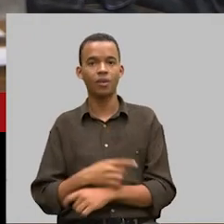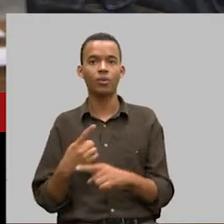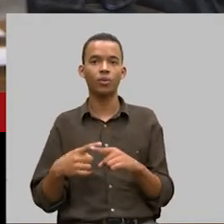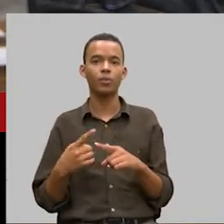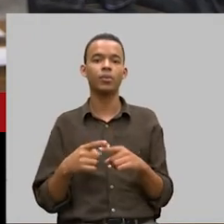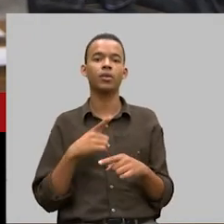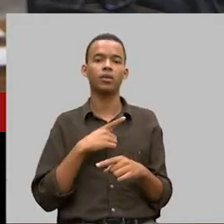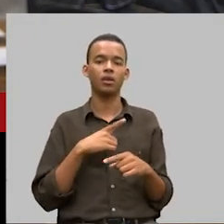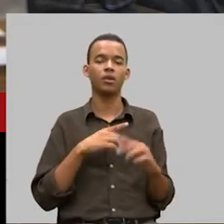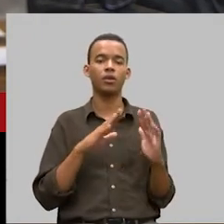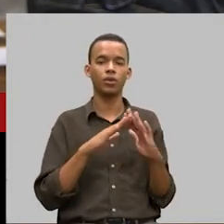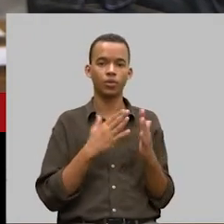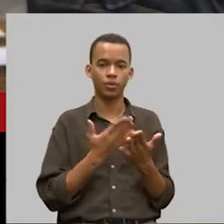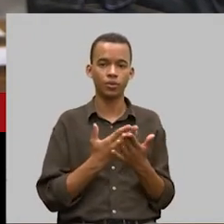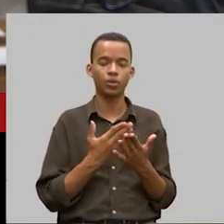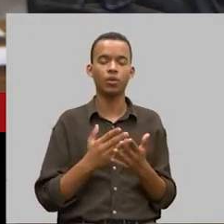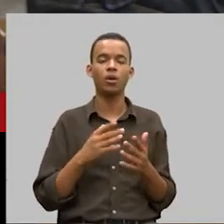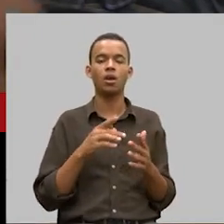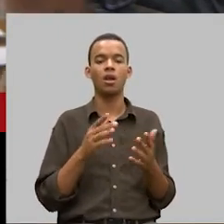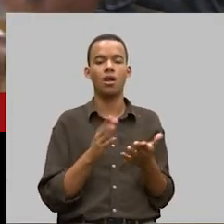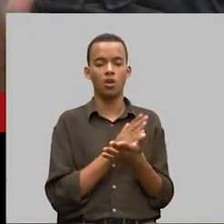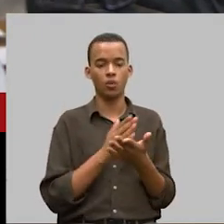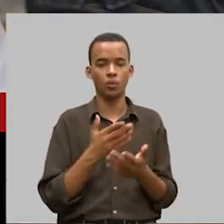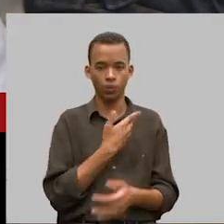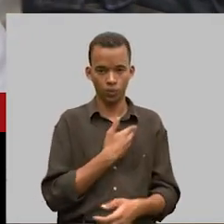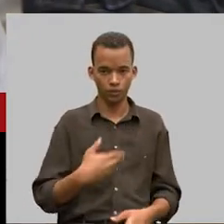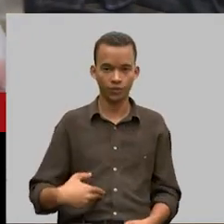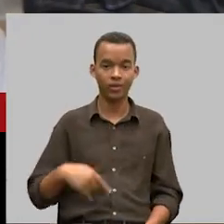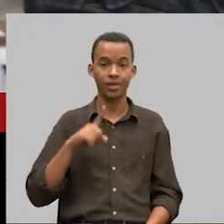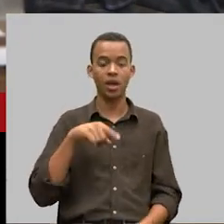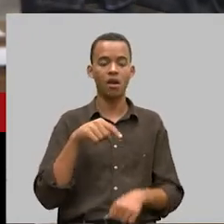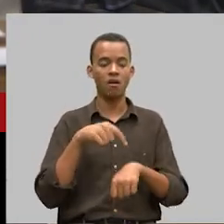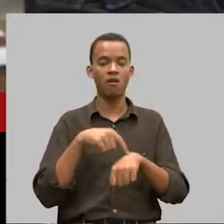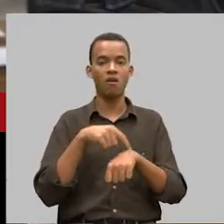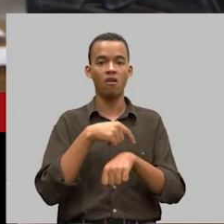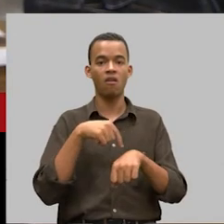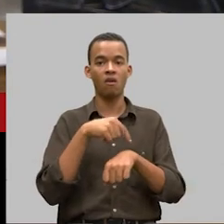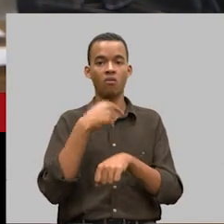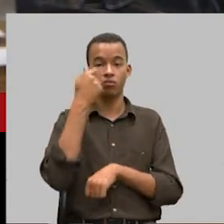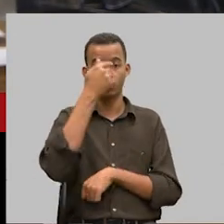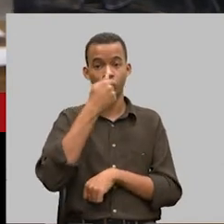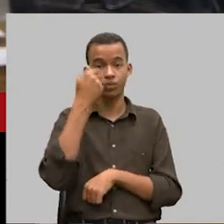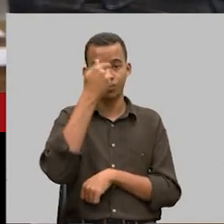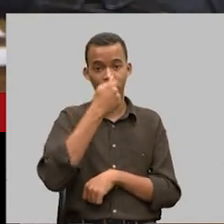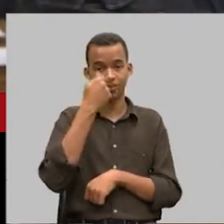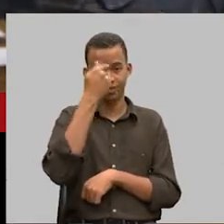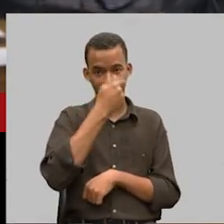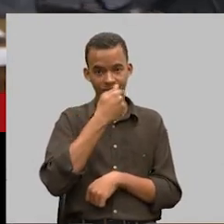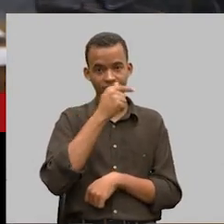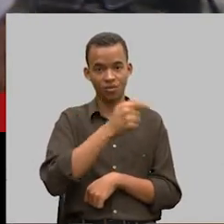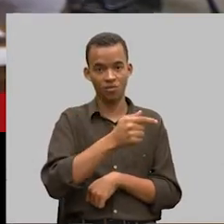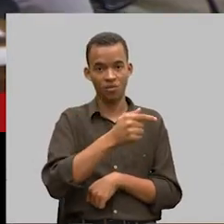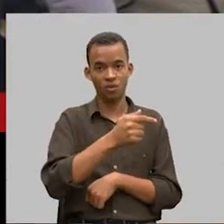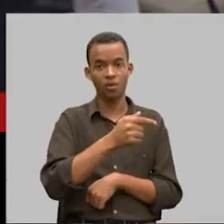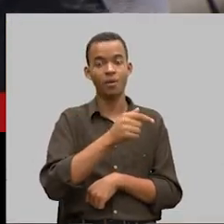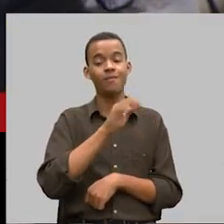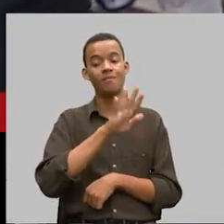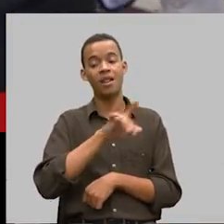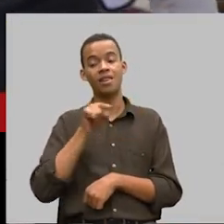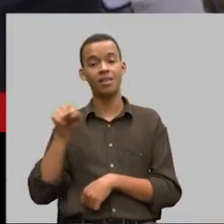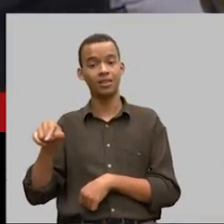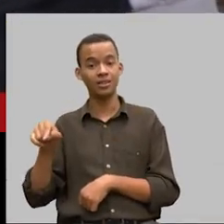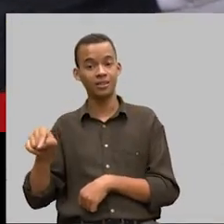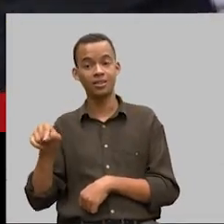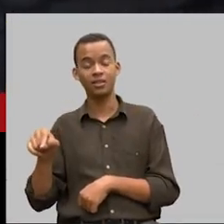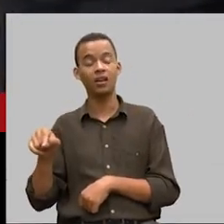carga horária de até 7 horas Como já foi dito aqui são 24 horas porque os estudantes for na escola então é preciso